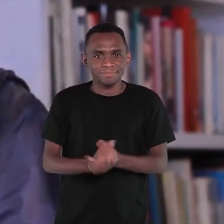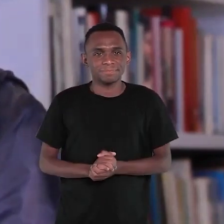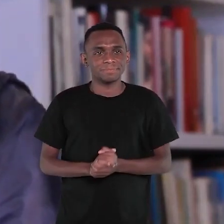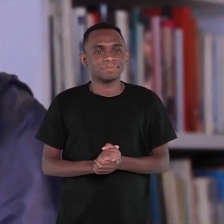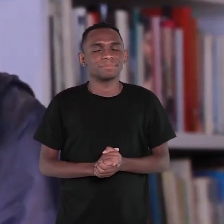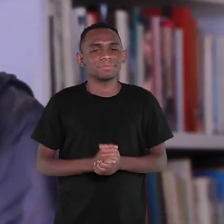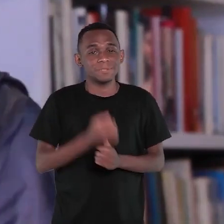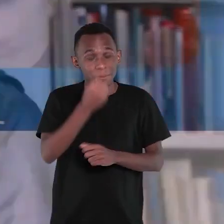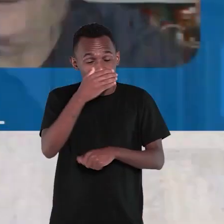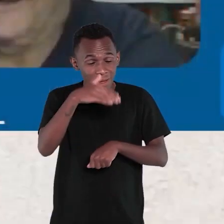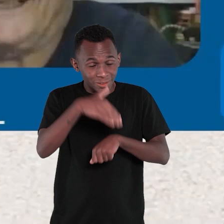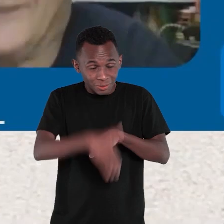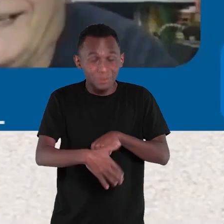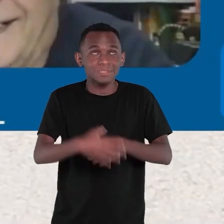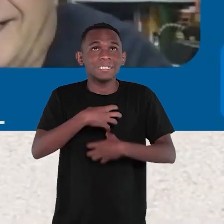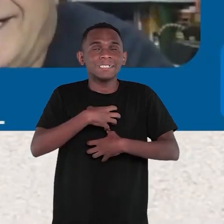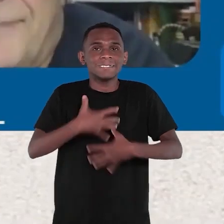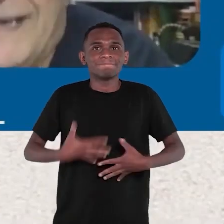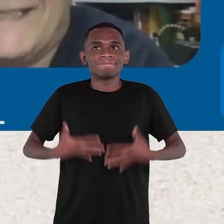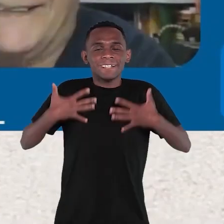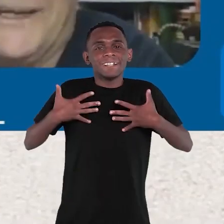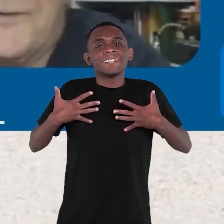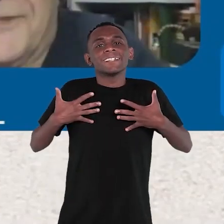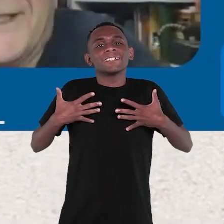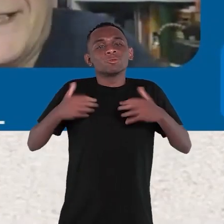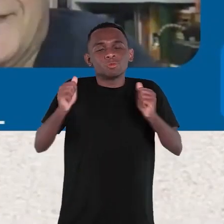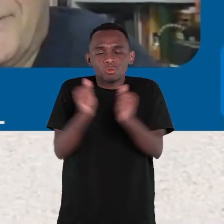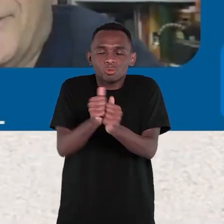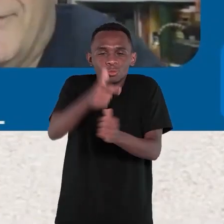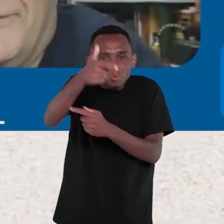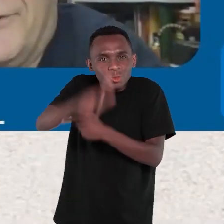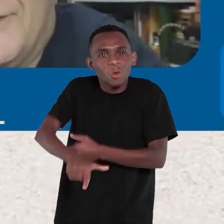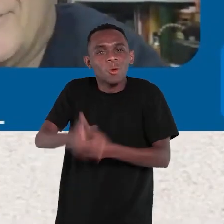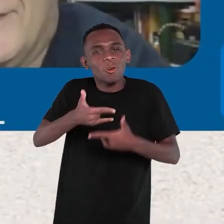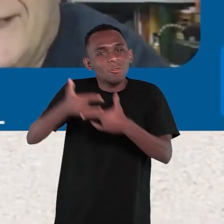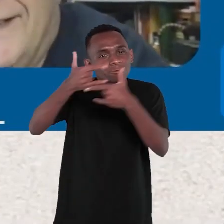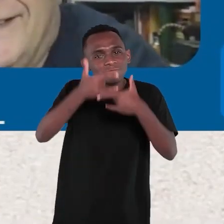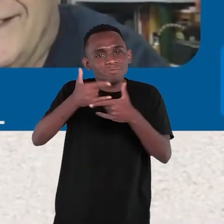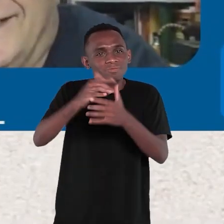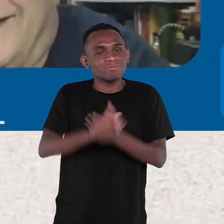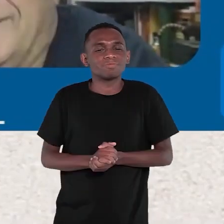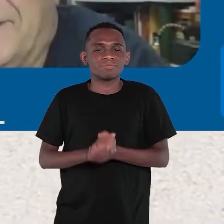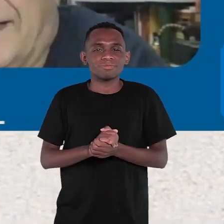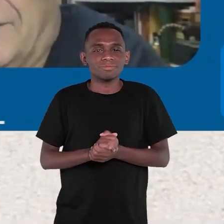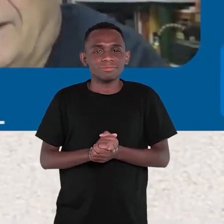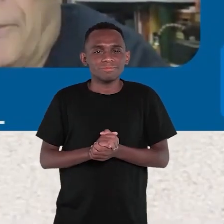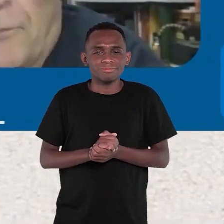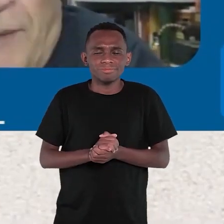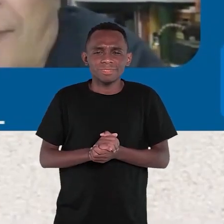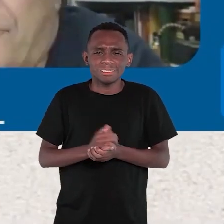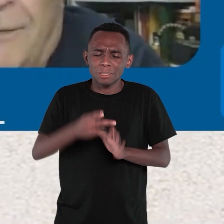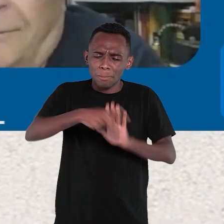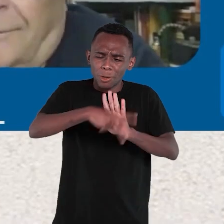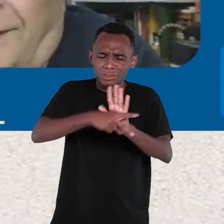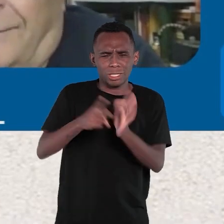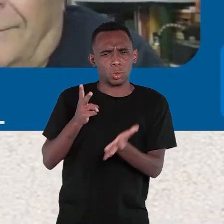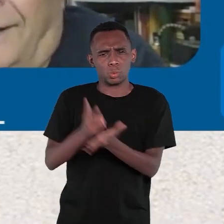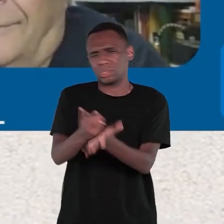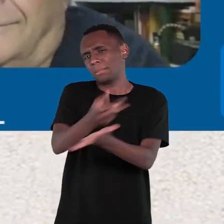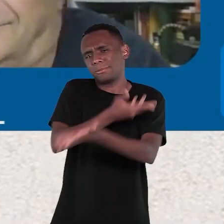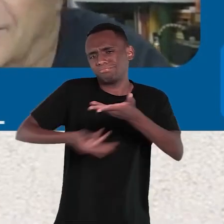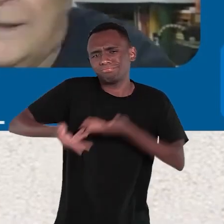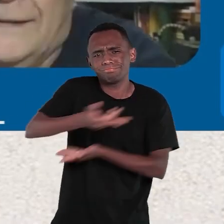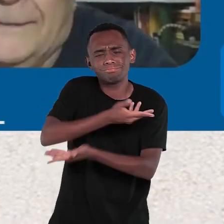Pierre. Boa noite, é uma alegria imensa estar com você de novo, Afonso. O convidado é o diretor executivo